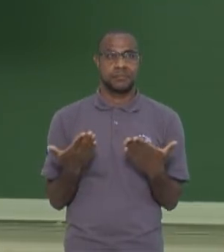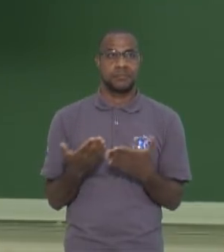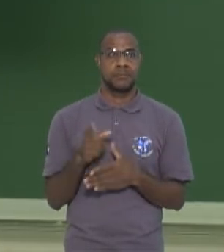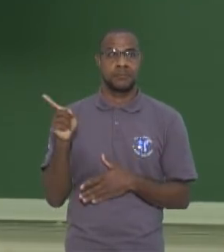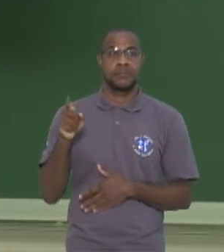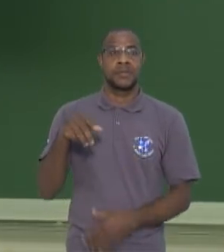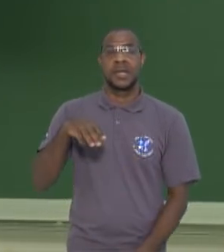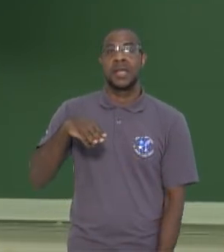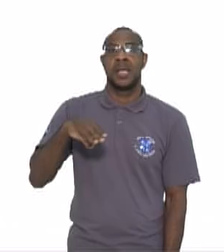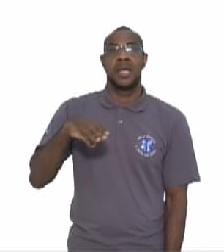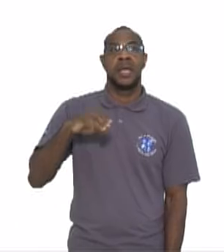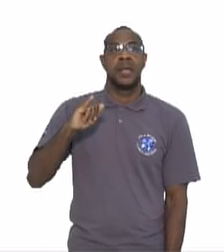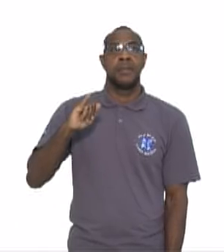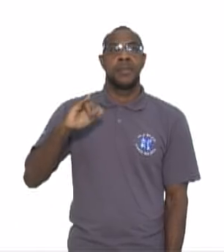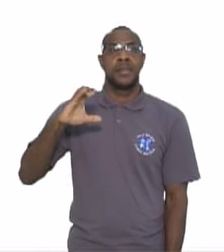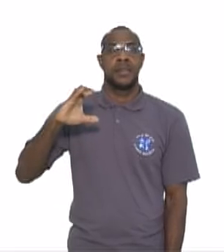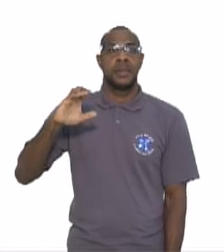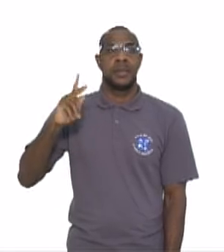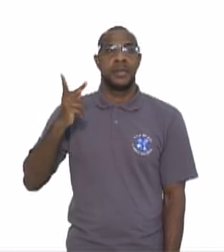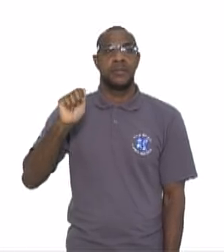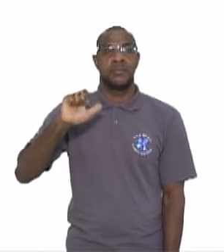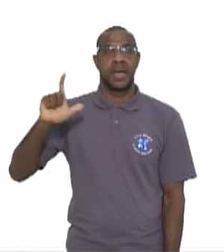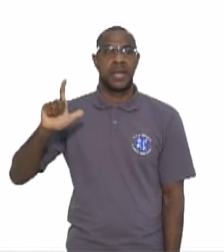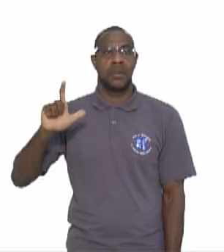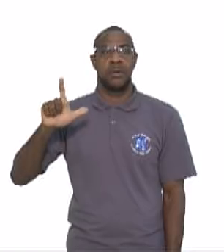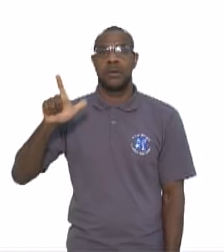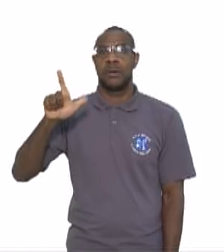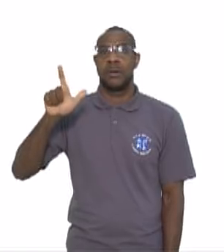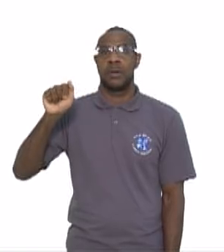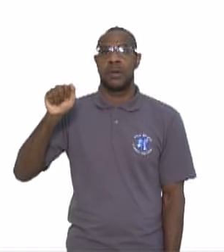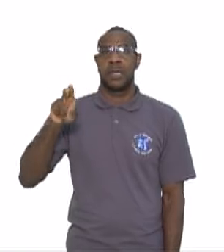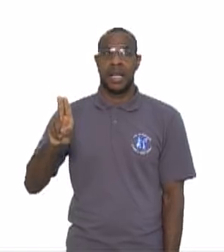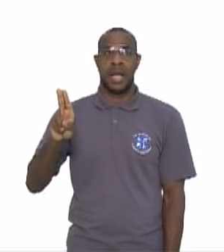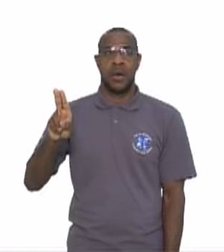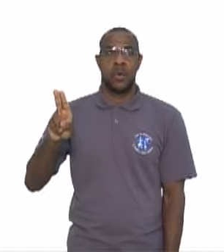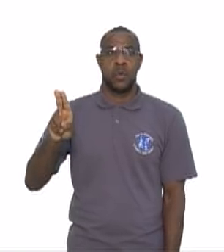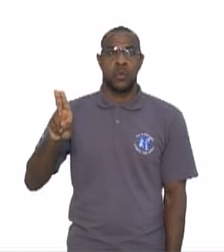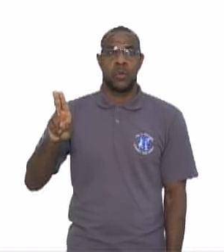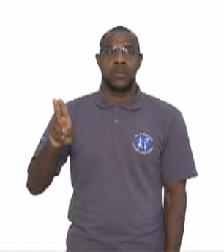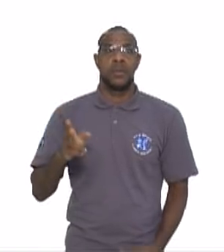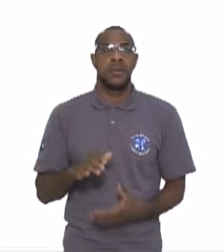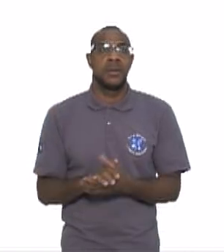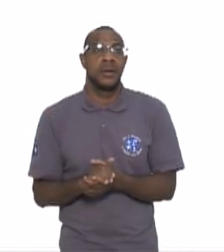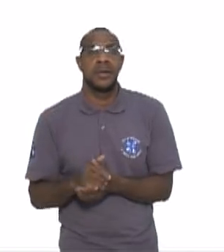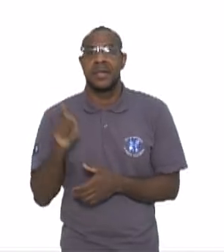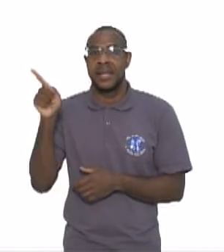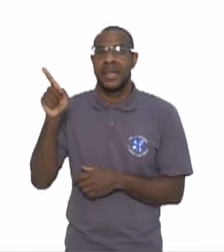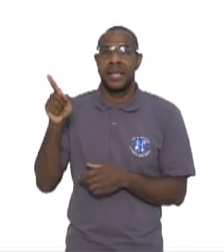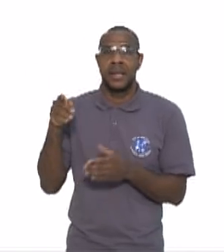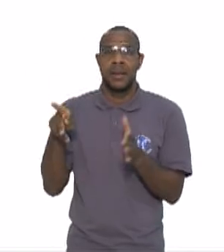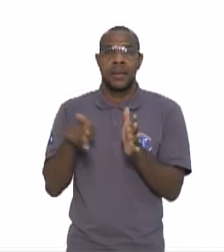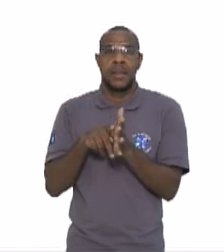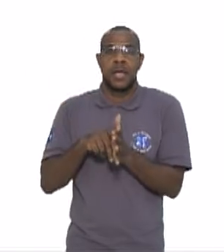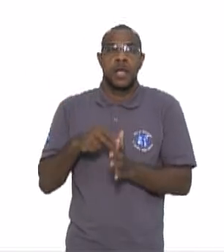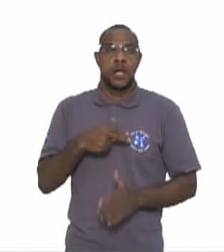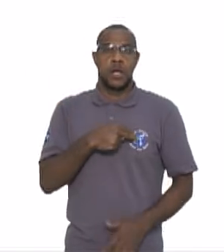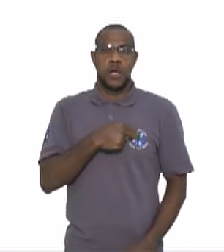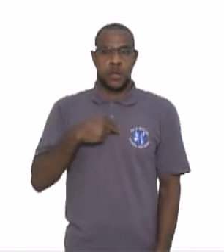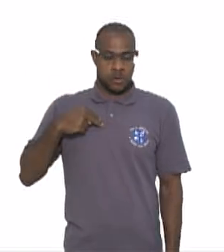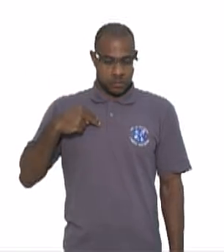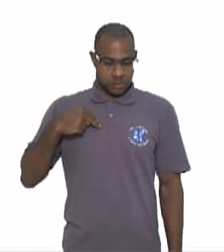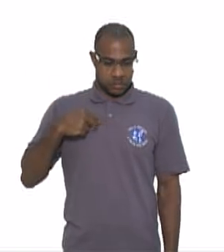Aqui eu trouxe o Michael Lau, talvez, eu não sei bem como se fala, mas porque ele é chinês, né? Ele é um